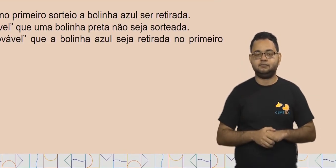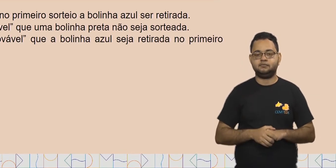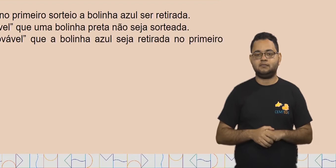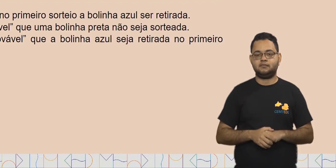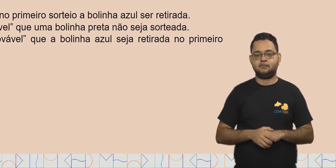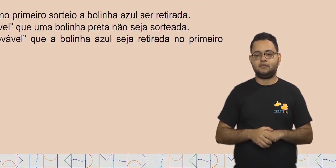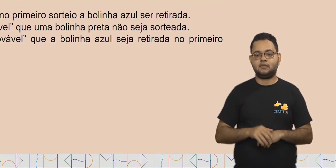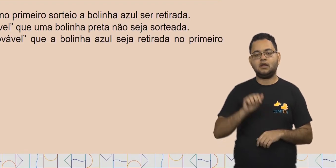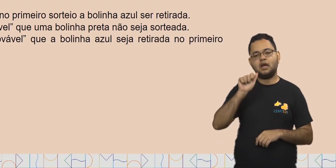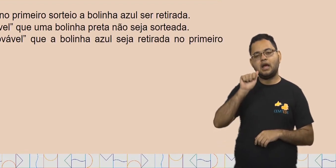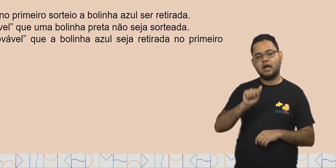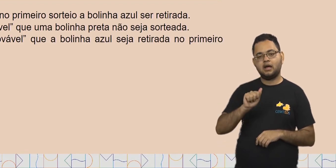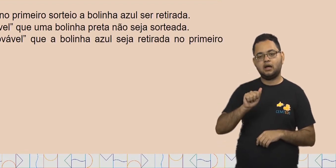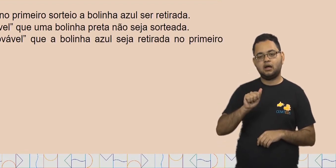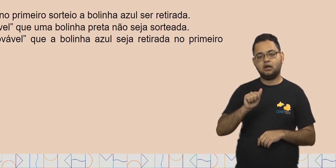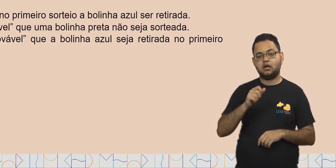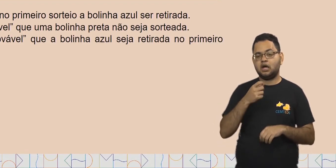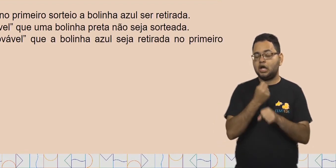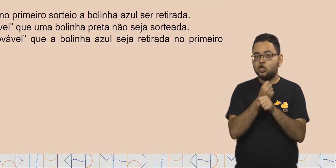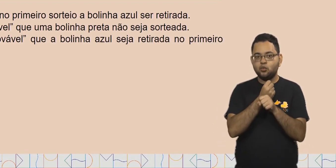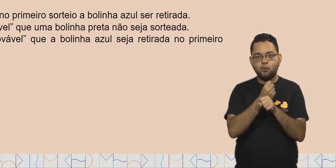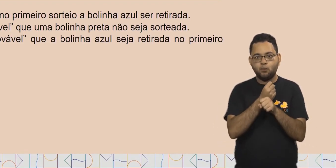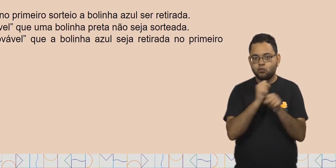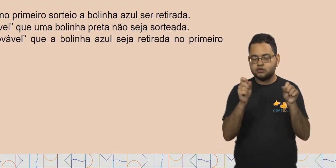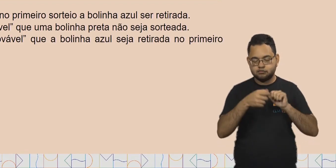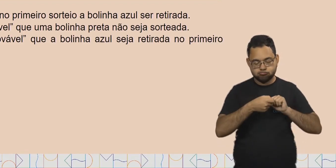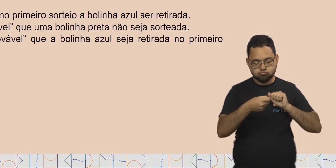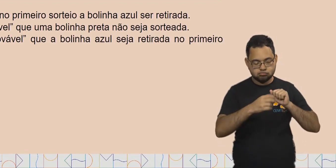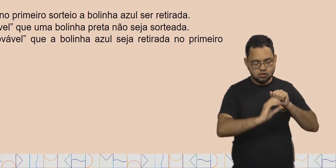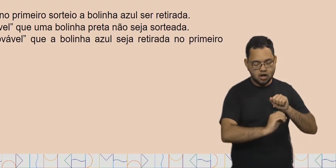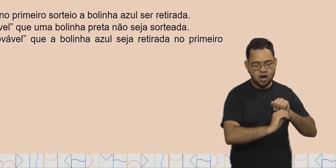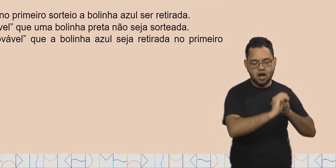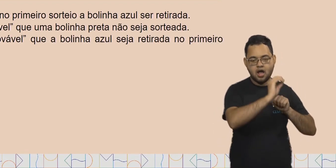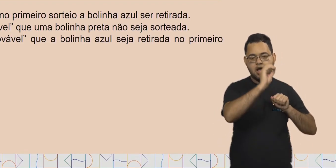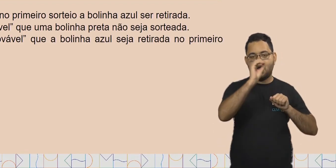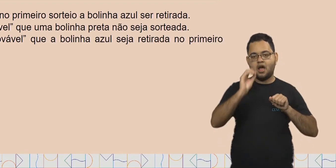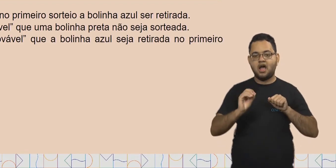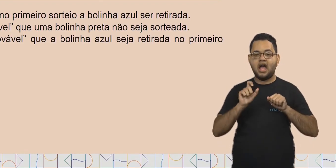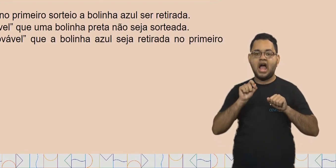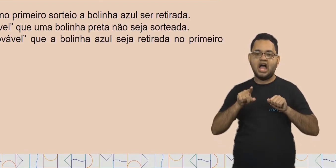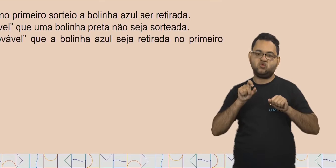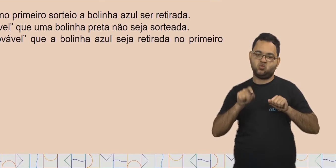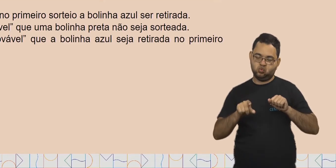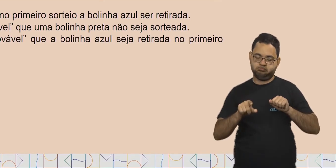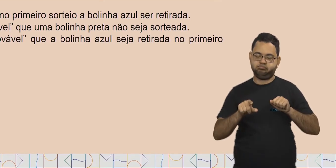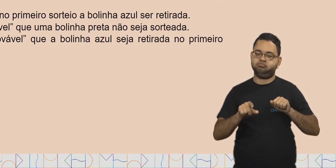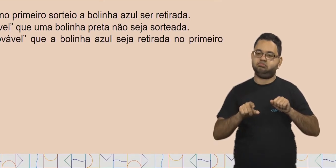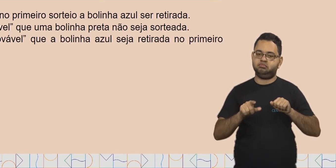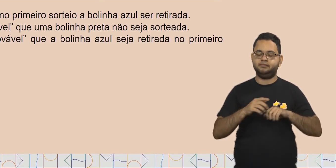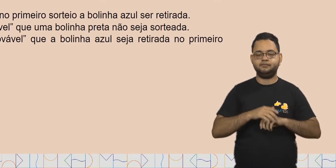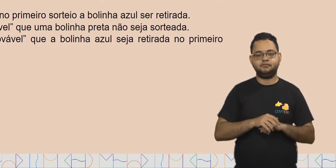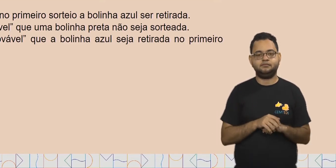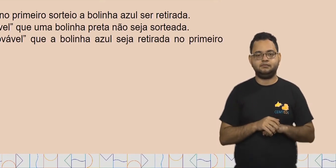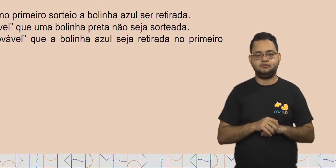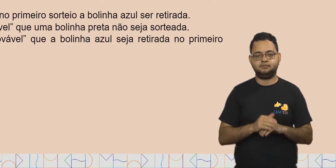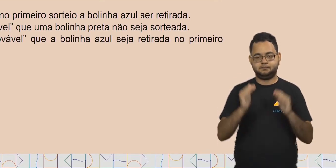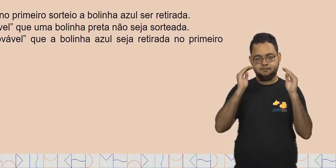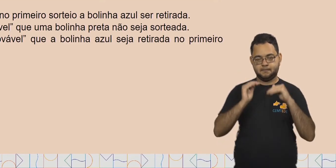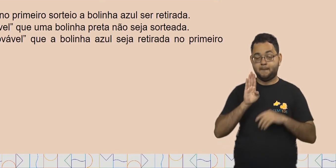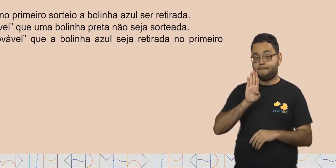letra A será impossível no primeiro sorteio a bolinha azul sua retirada